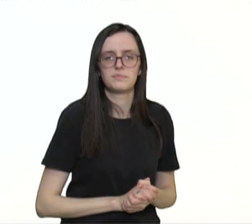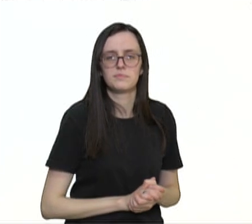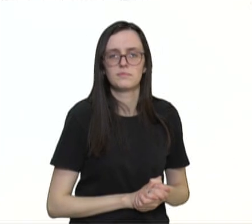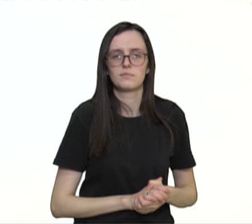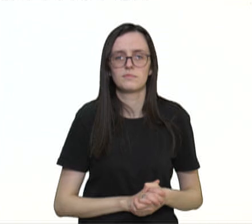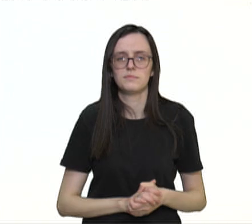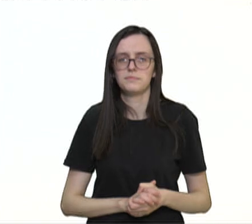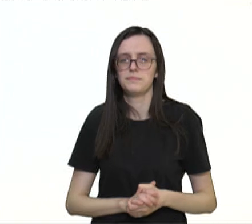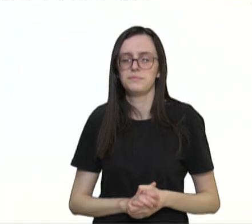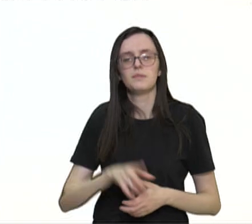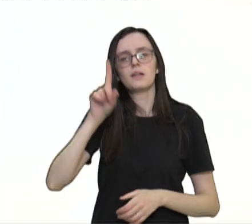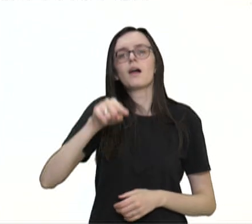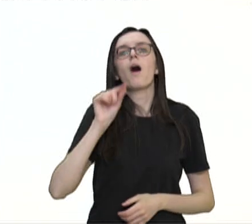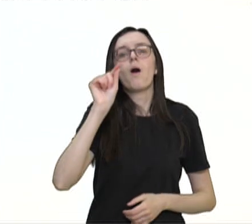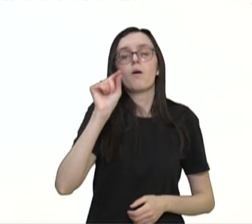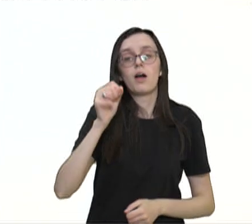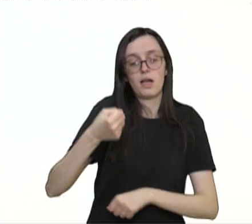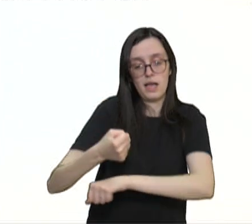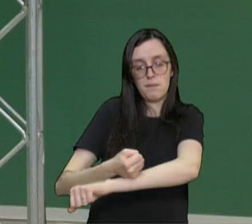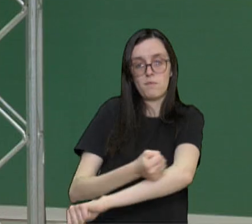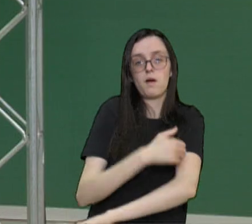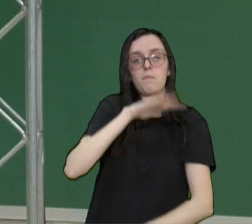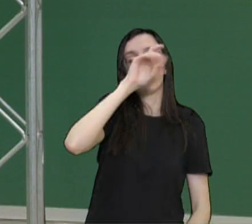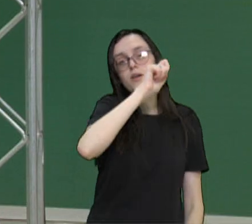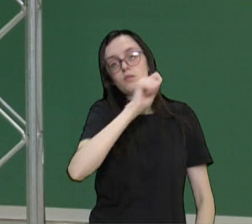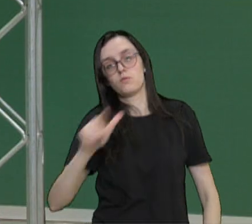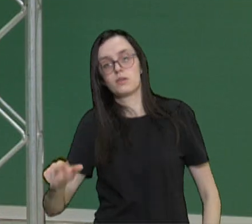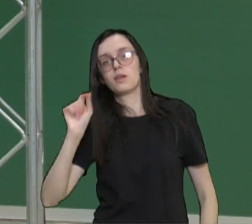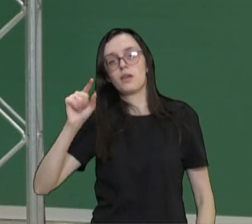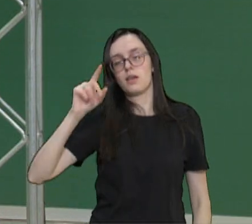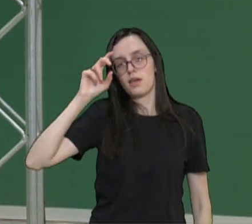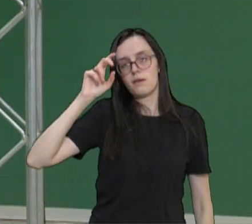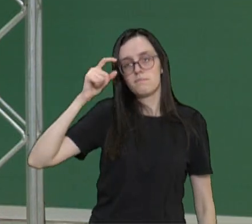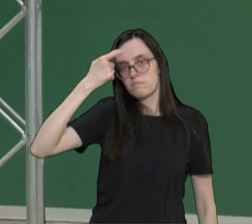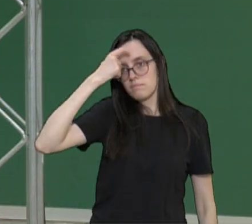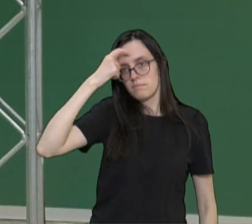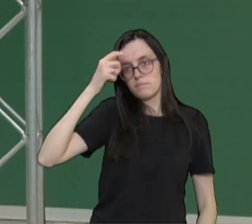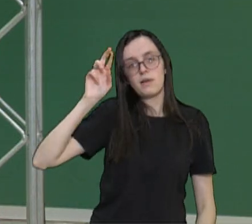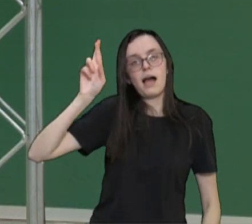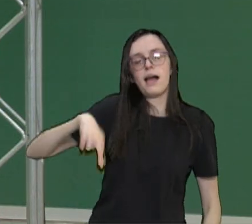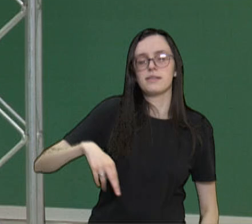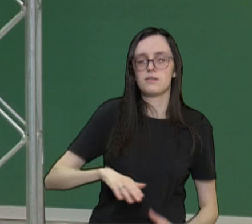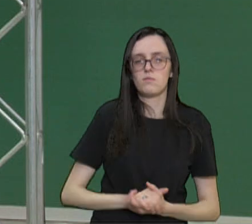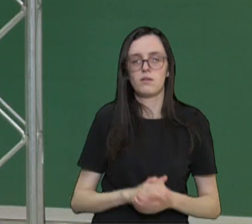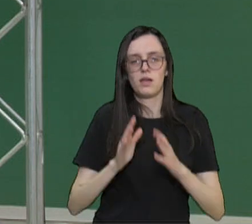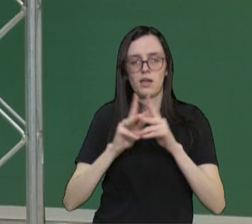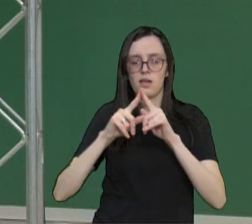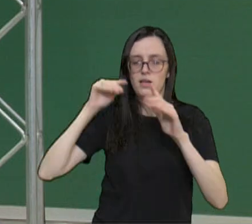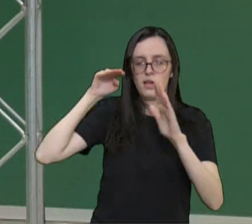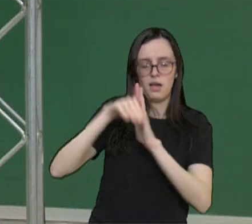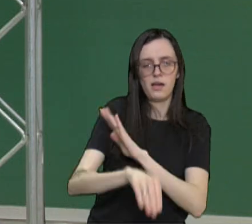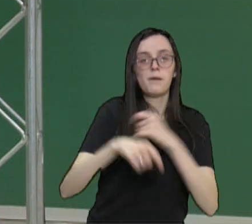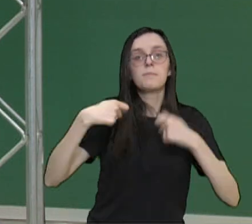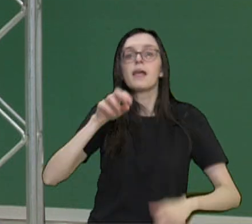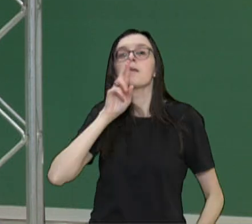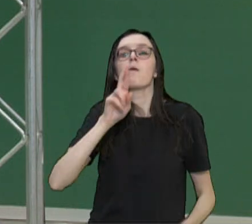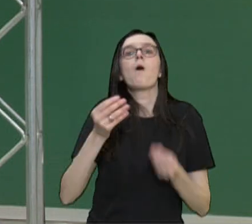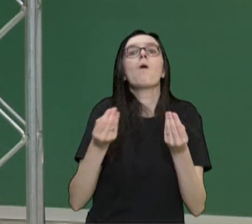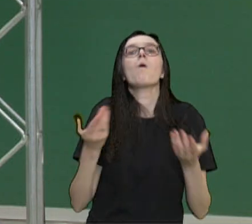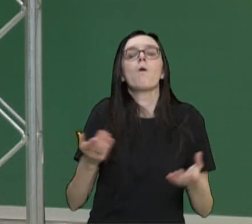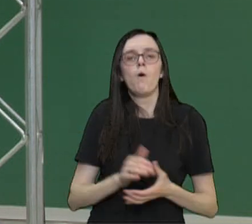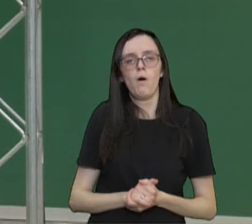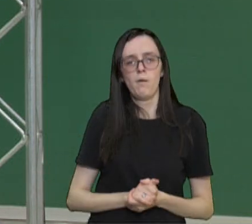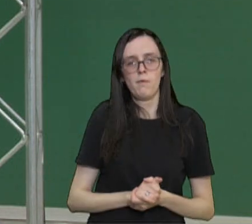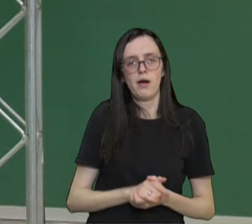racional. Então, você vê que ele surge na Contra-Reforma. A igreja está em decadência, ela precisa dar uma resposta. Né? A